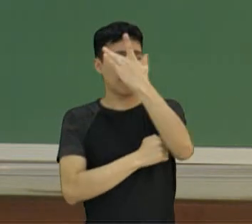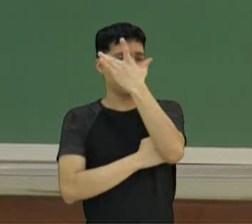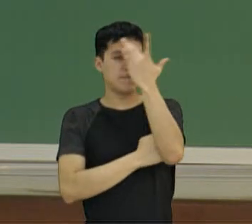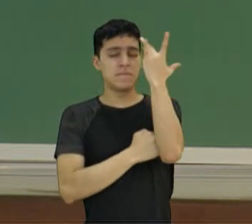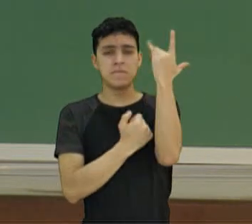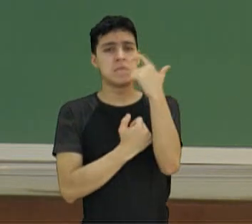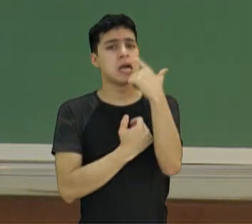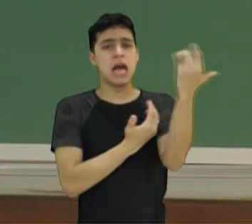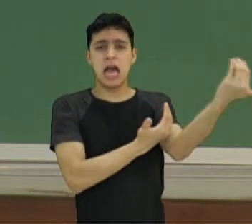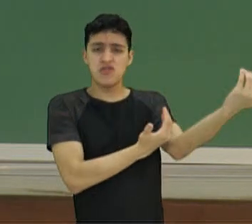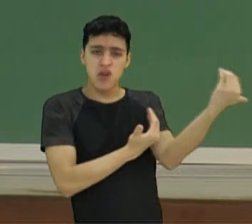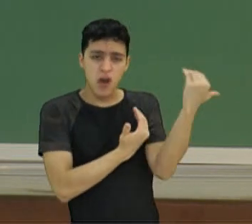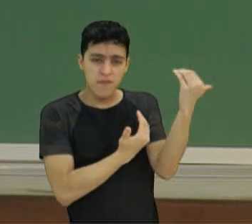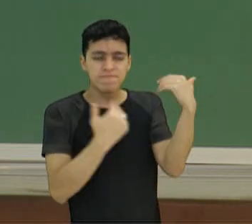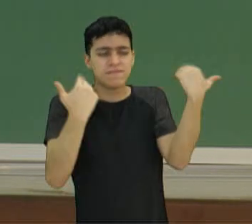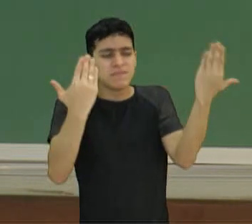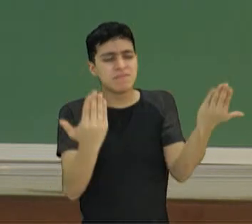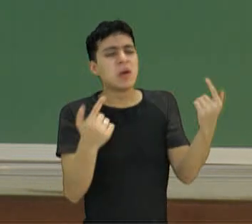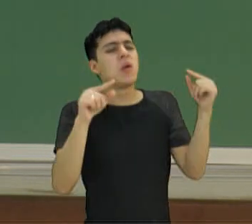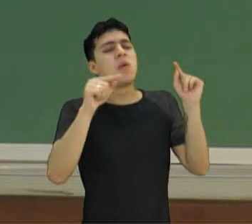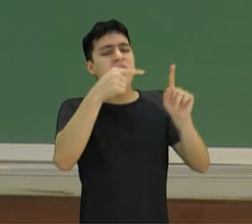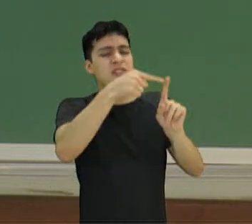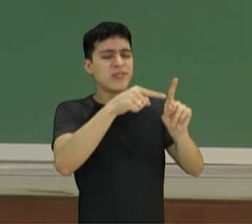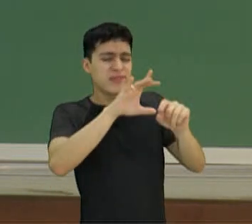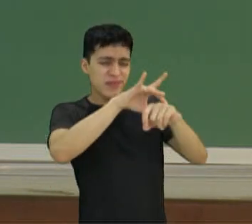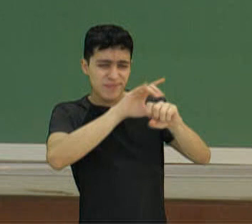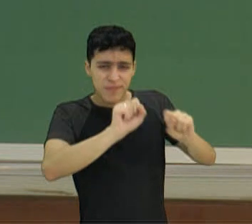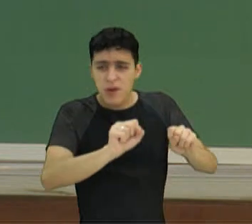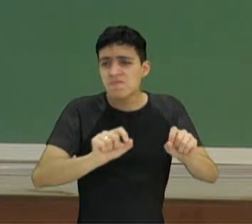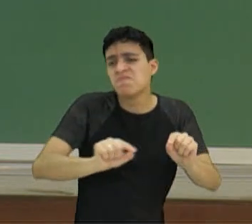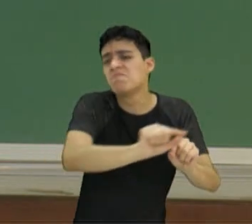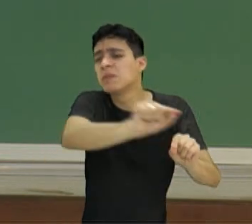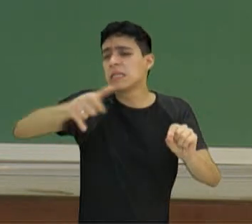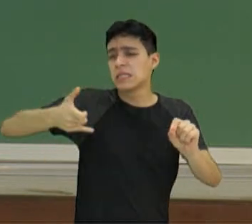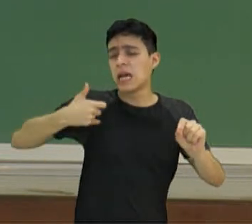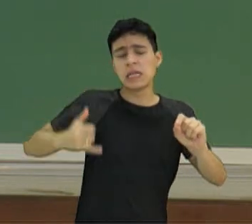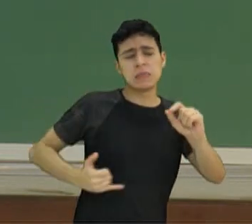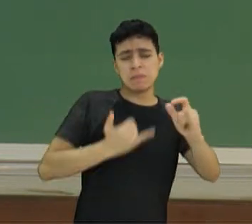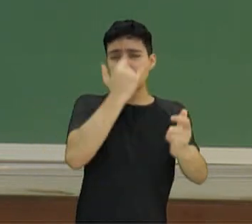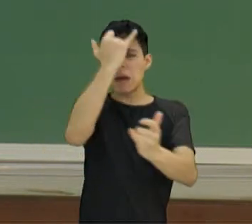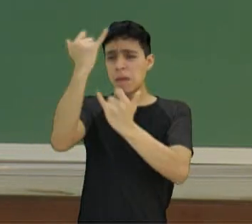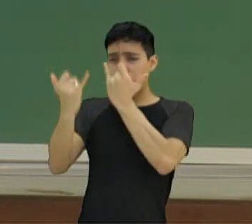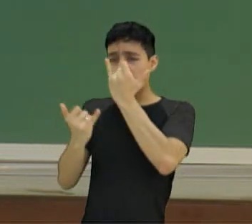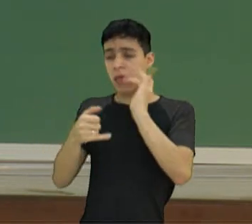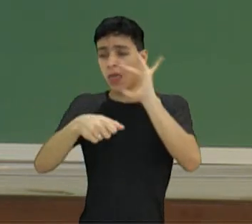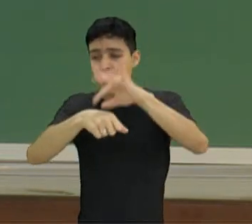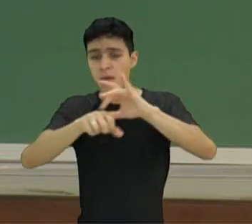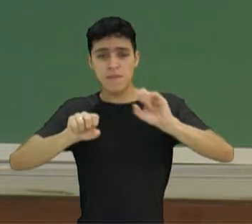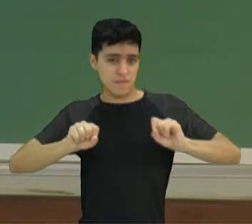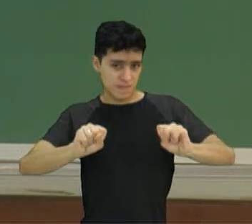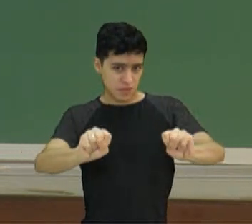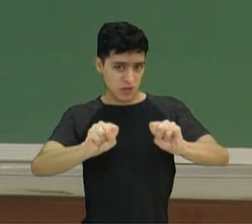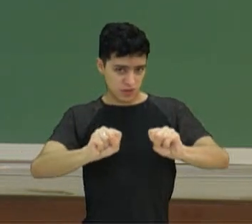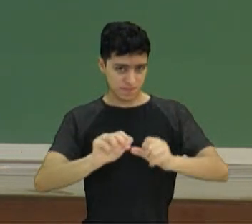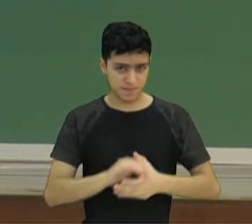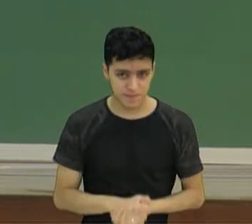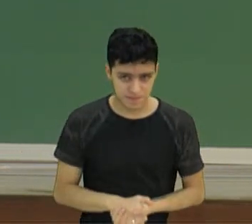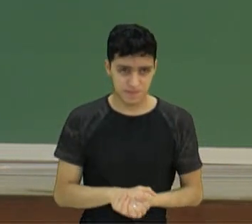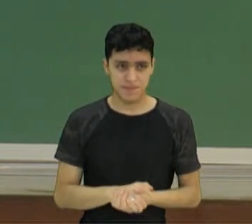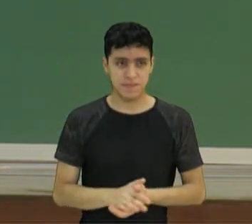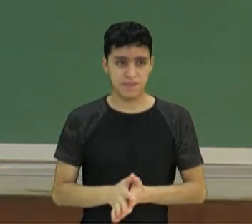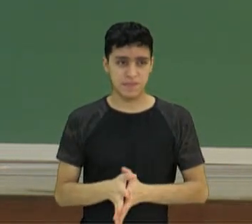verdade? Então, infelizmente, é o tipo de doença que pode acometer qualquer pessoa de qualquer idade, tá? Então, olha,